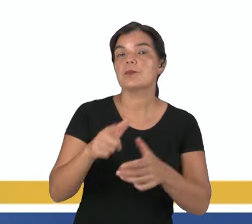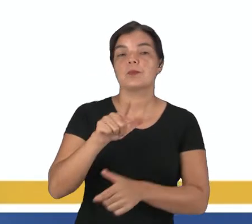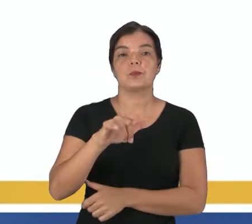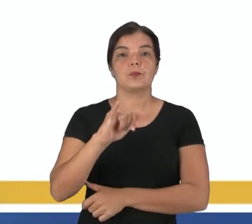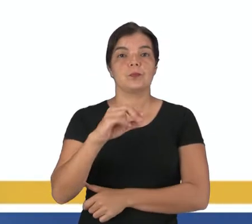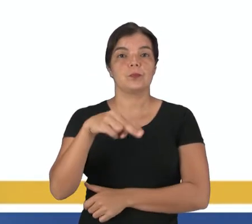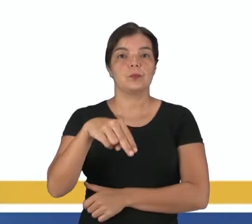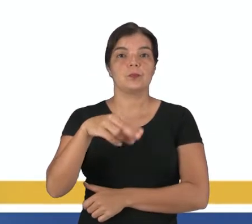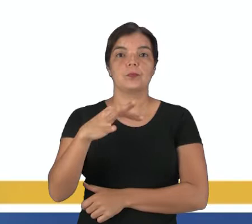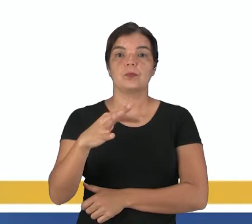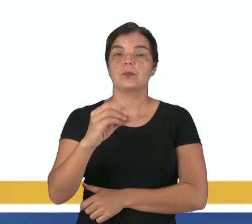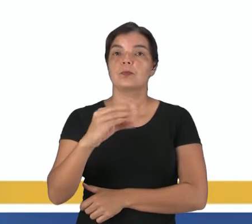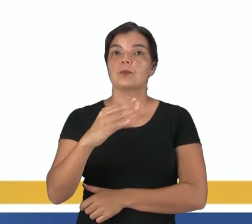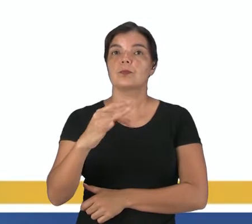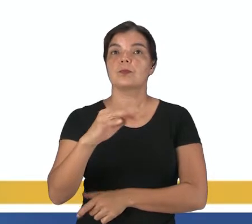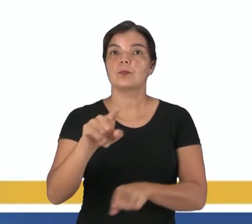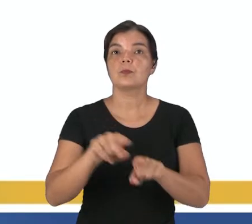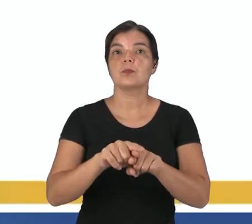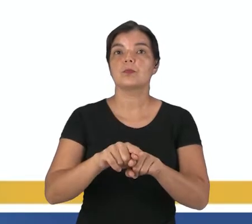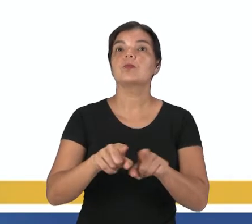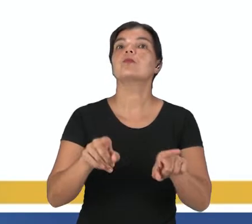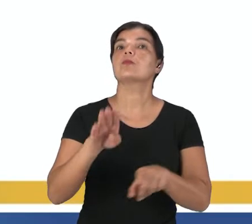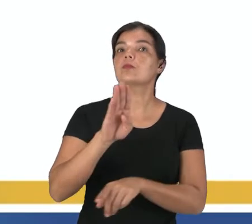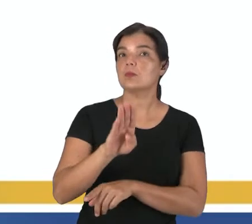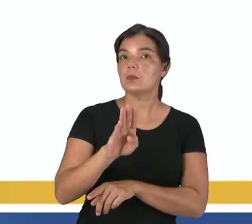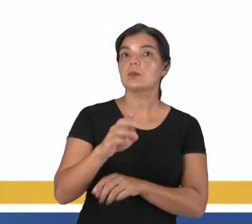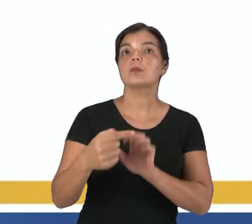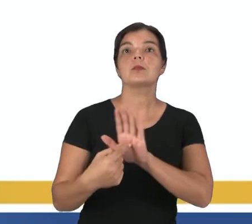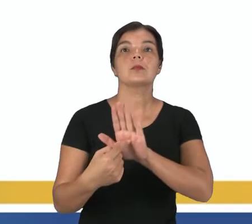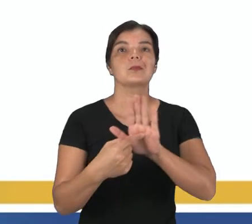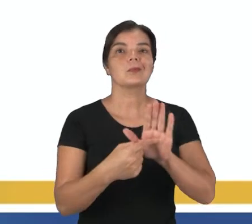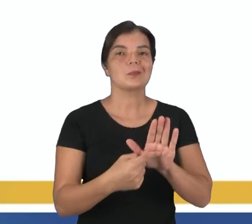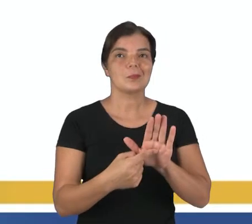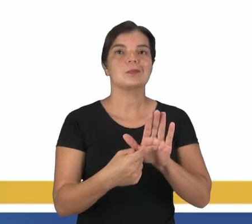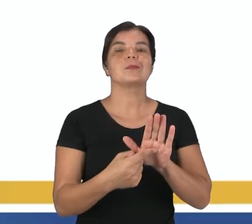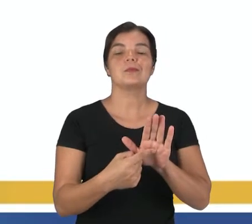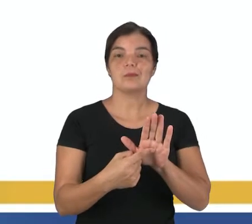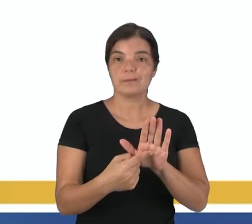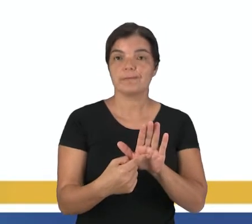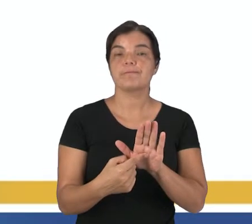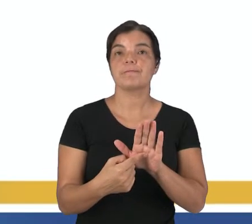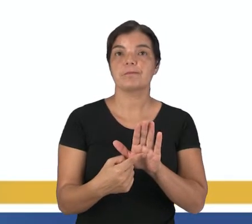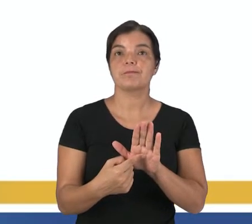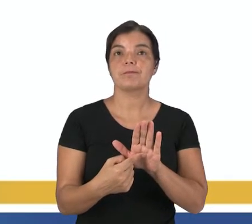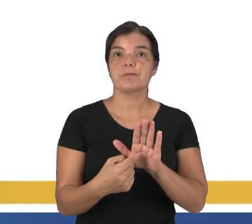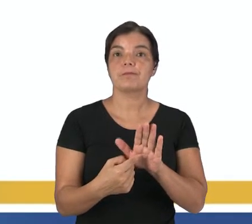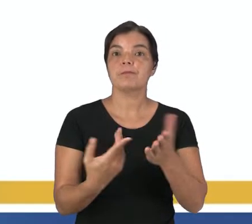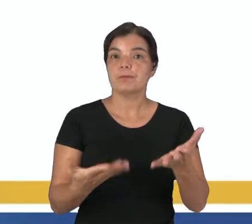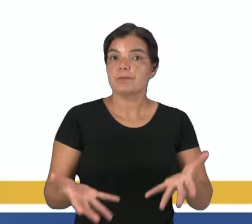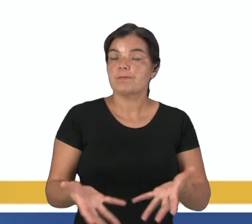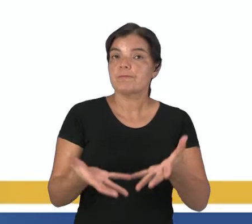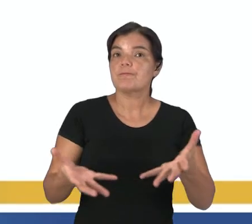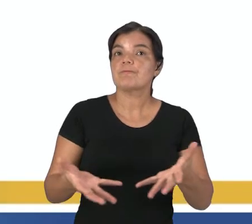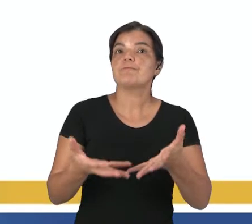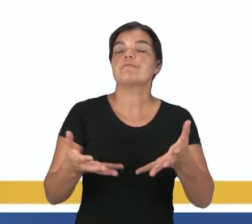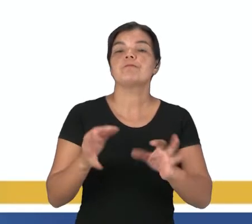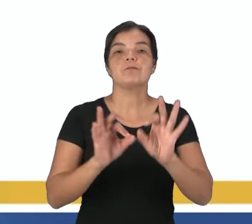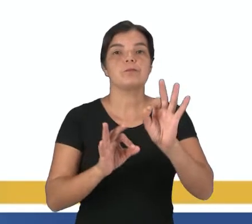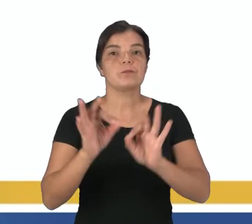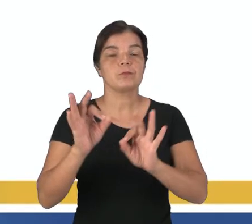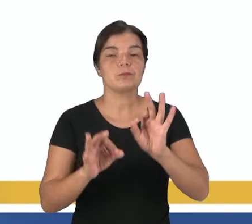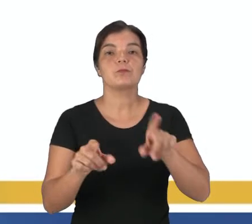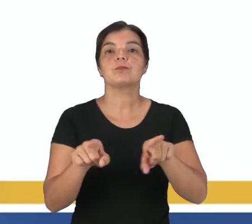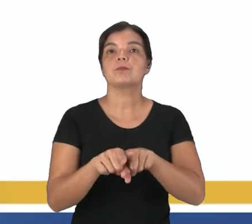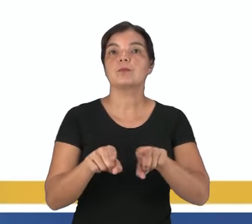citados aqui, que atuam na estimulação desses linfócitos B, ou seja, atuam no estímulo ou na formação